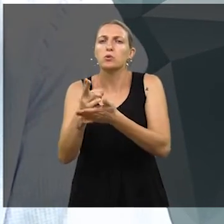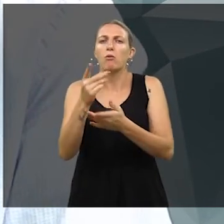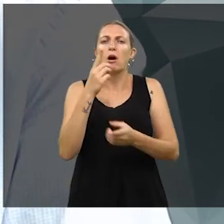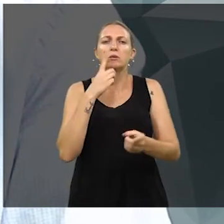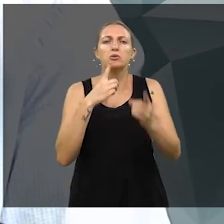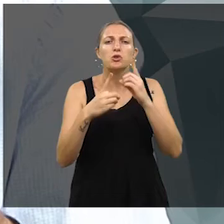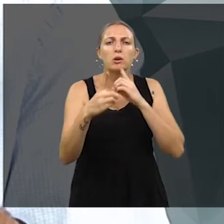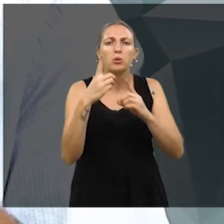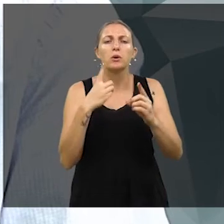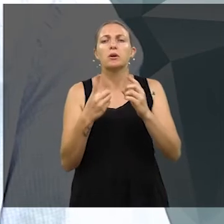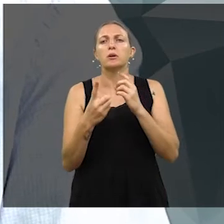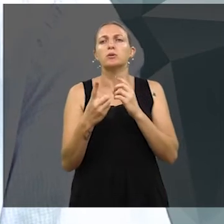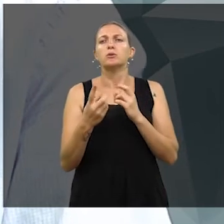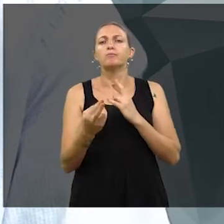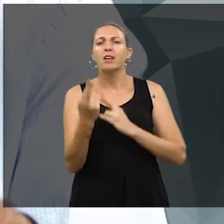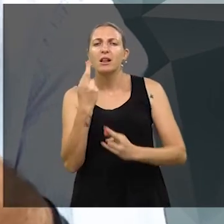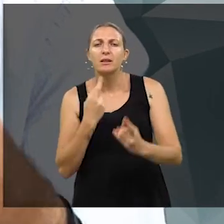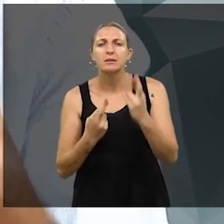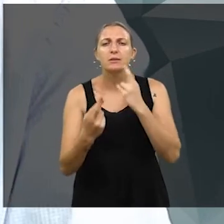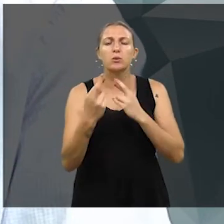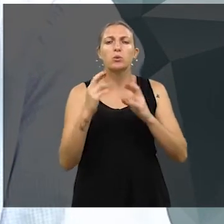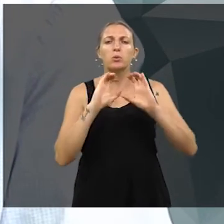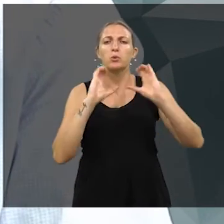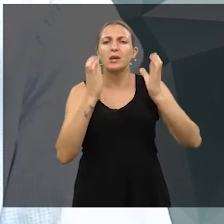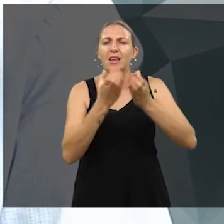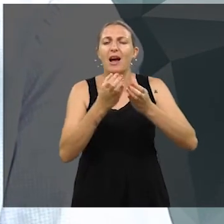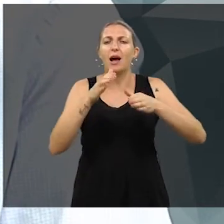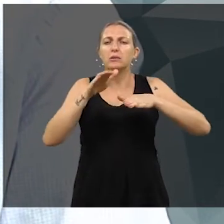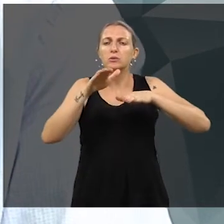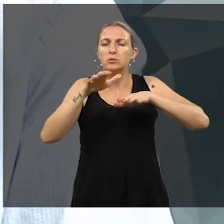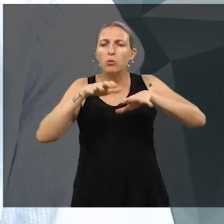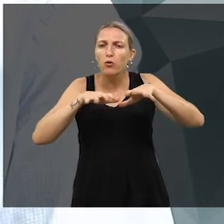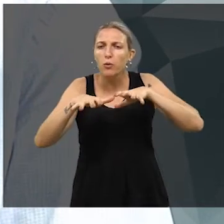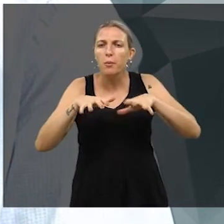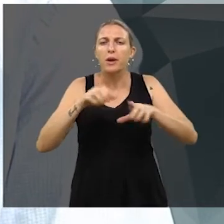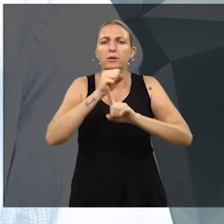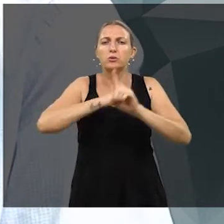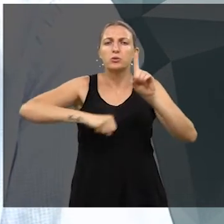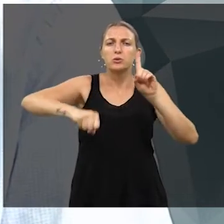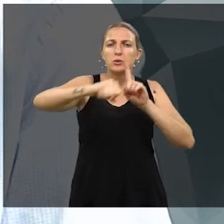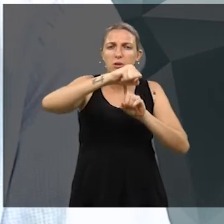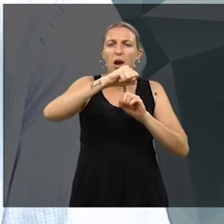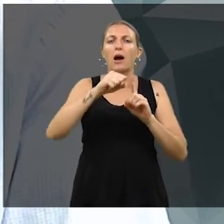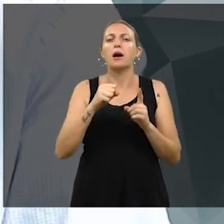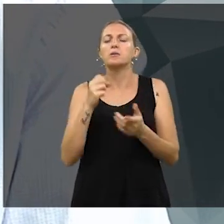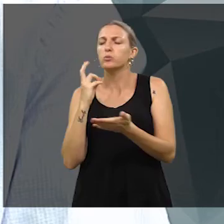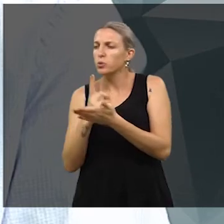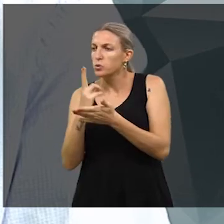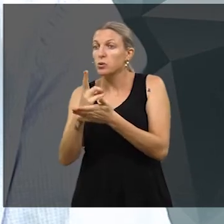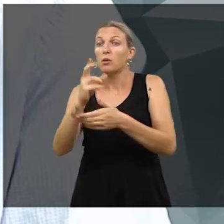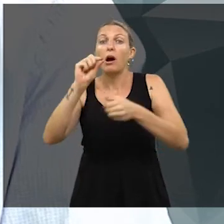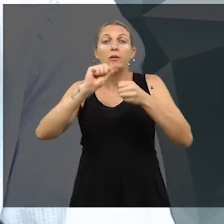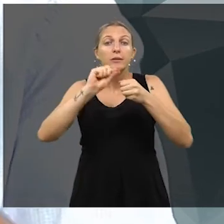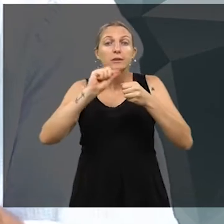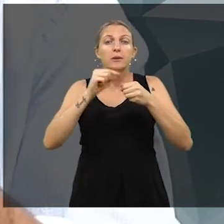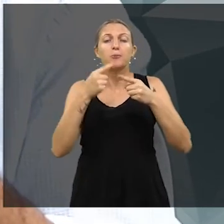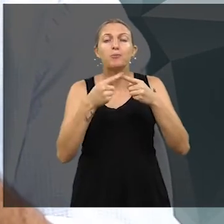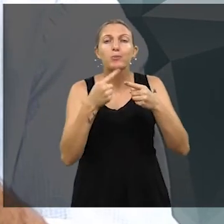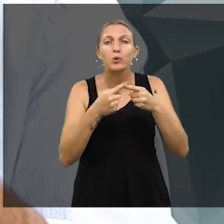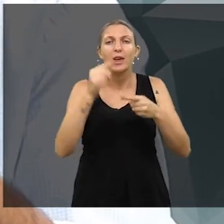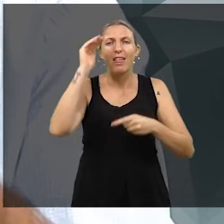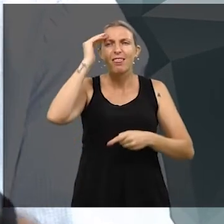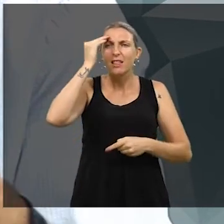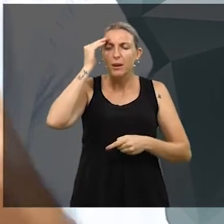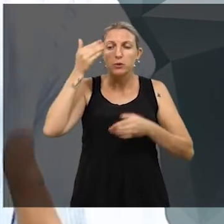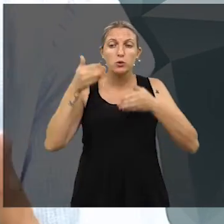com a comunidade, a relação com os movimentos sociais, com as entidades representativas, isso a gente vai continuar fazendo, porque compreendemos que o mandato não é